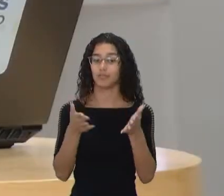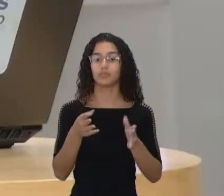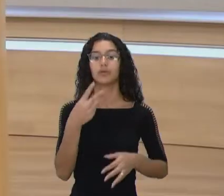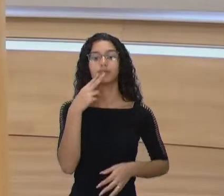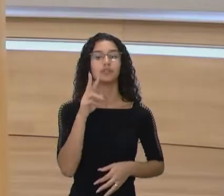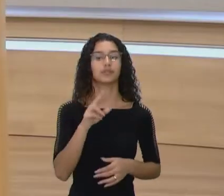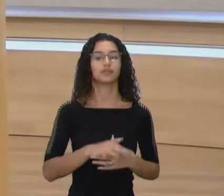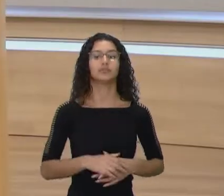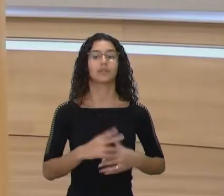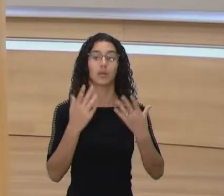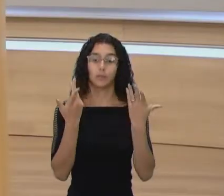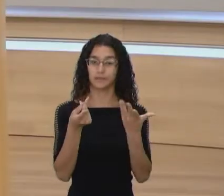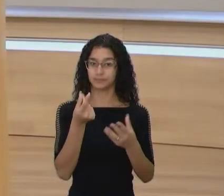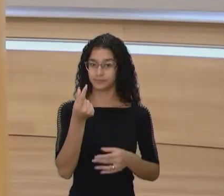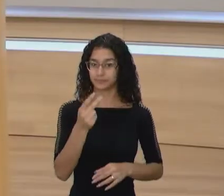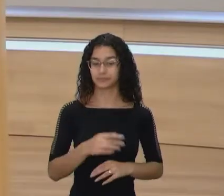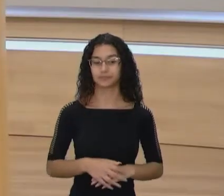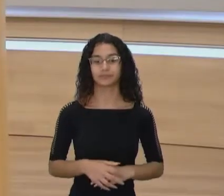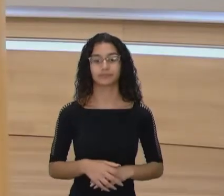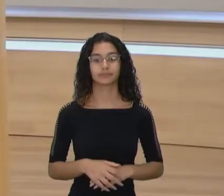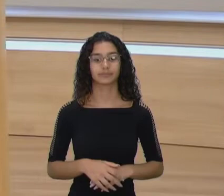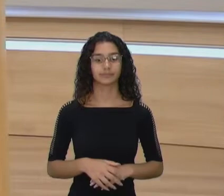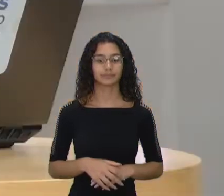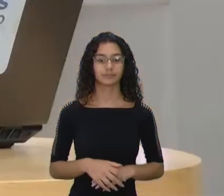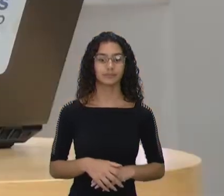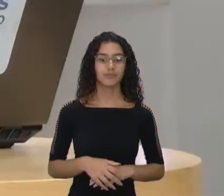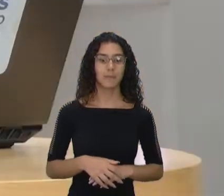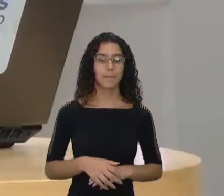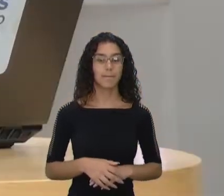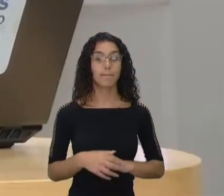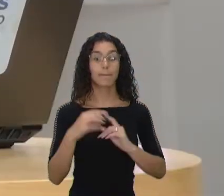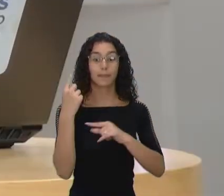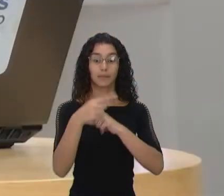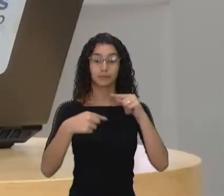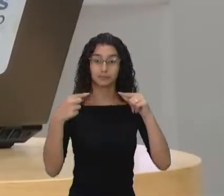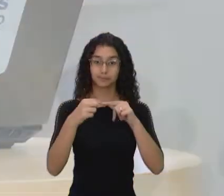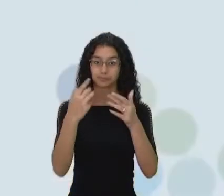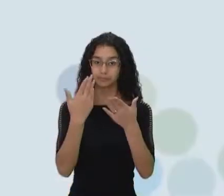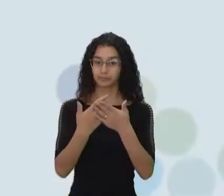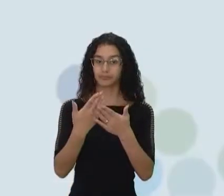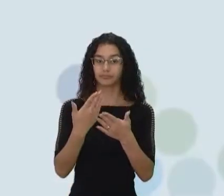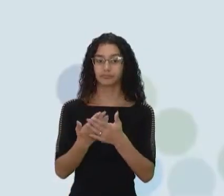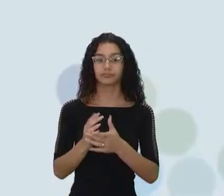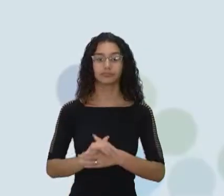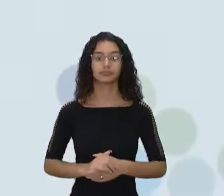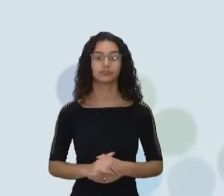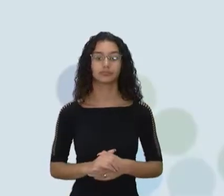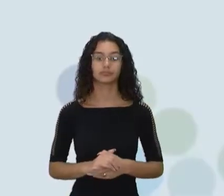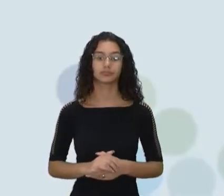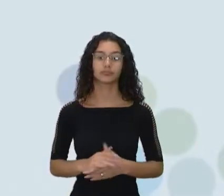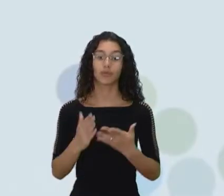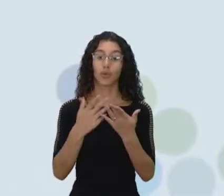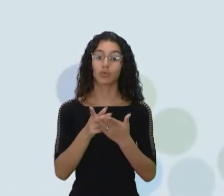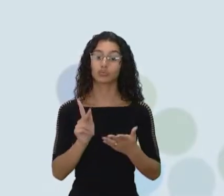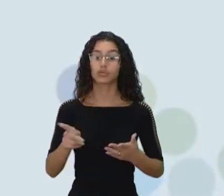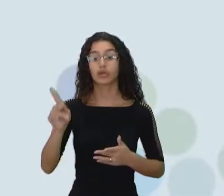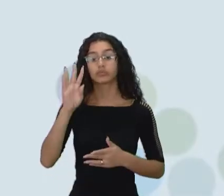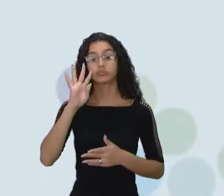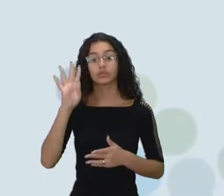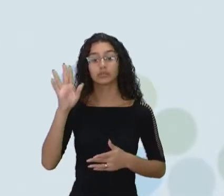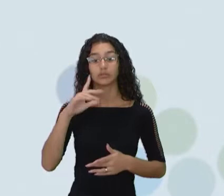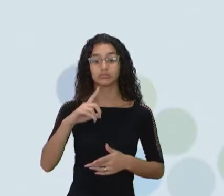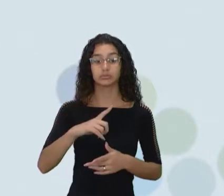vai ver quanto que a Bárbara tá gastando. Vou sair chorando mesmo, mas vamos lá, vamos lá então. Para isso. O objetivo da aula é, dando continuidade à